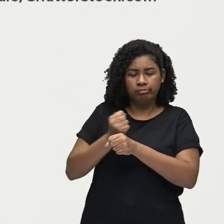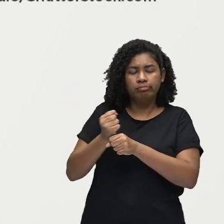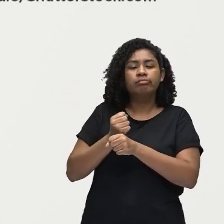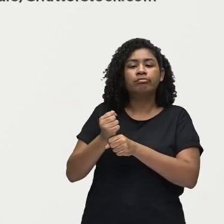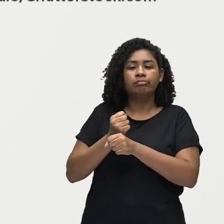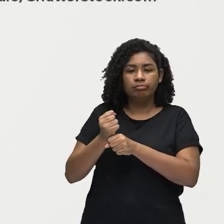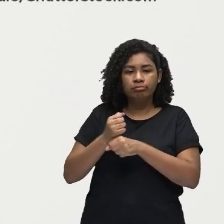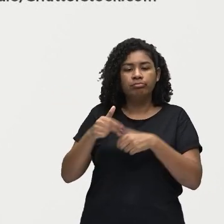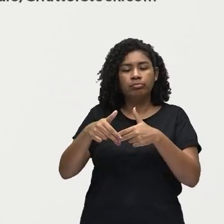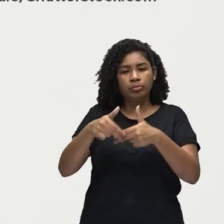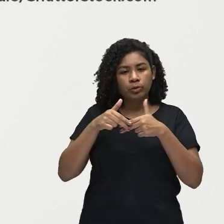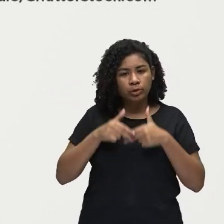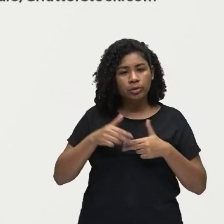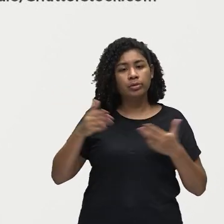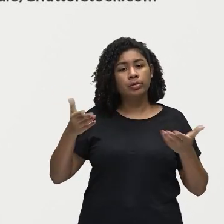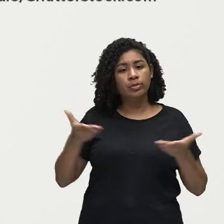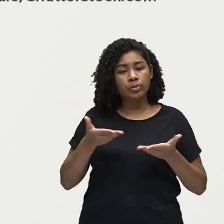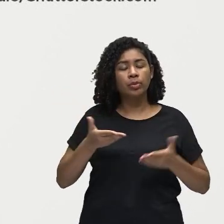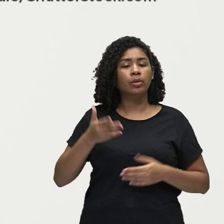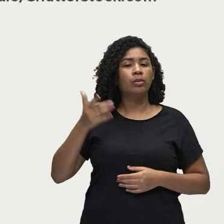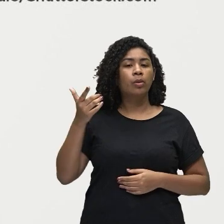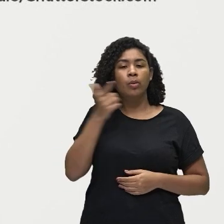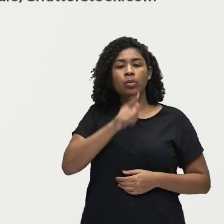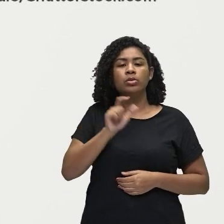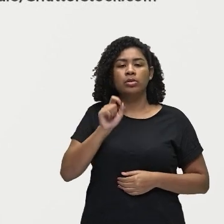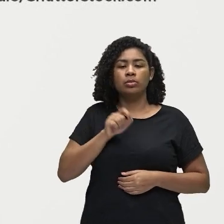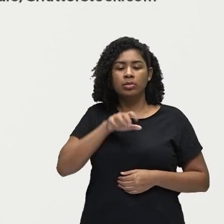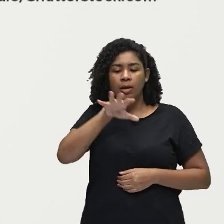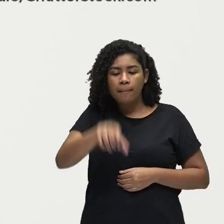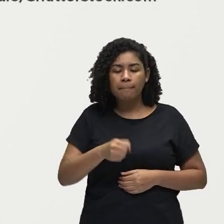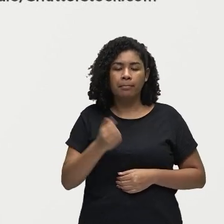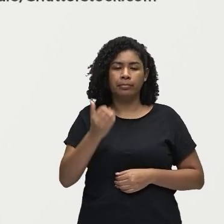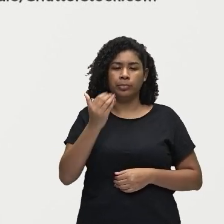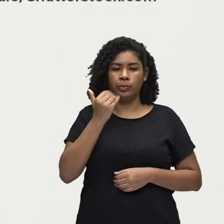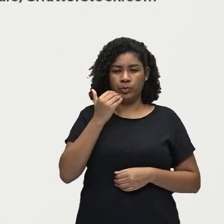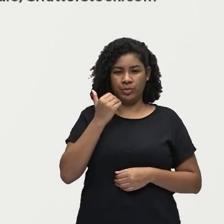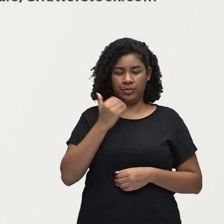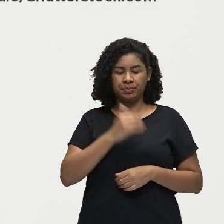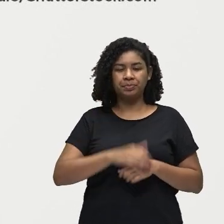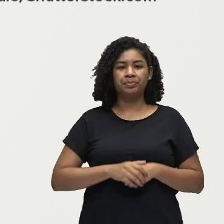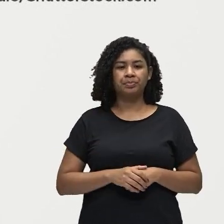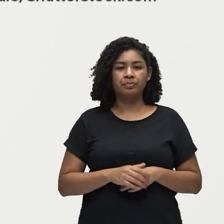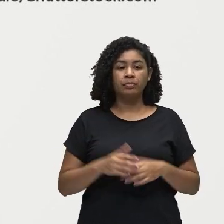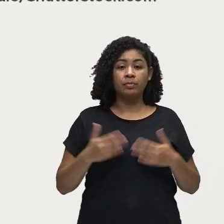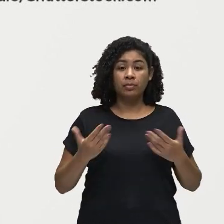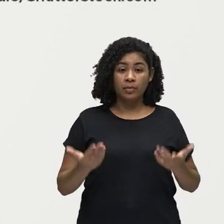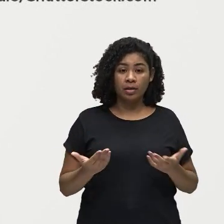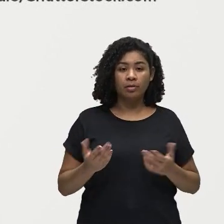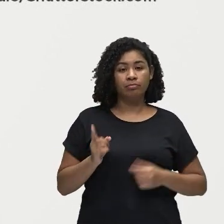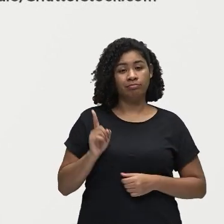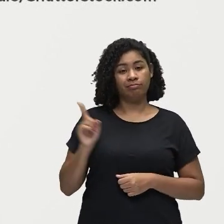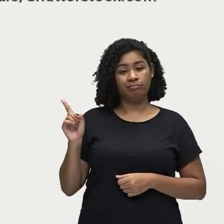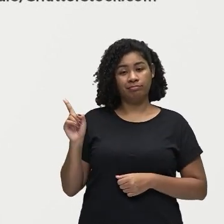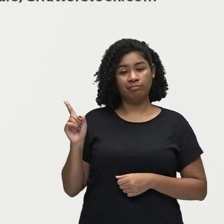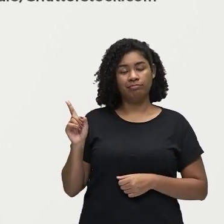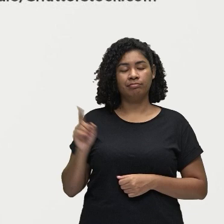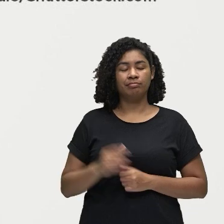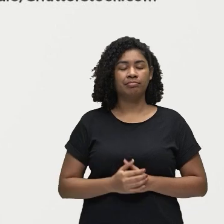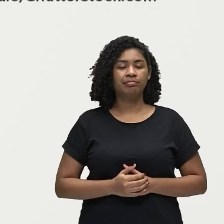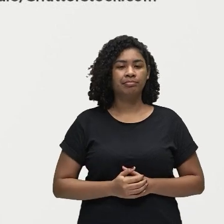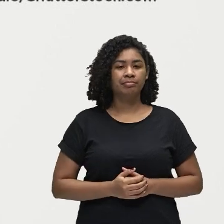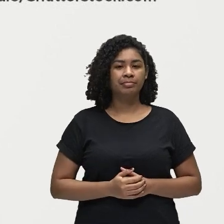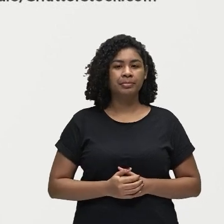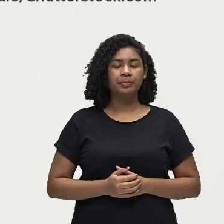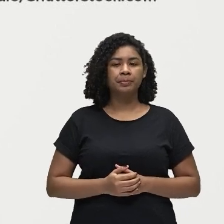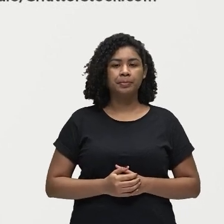anos, né, para que consigam atacar as presas e aí servir de alimento.